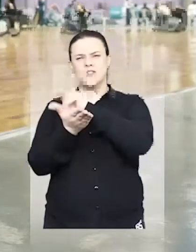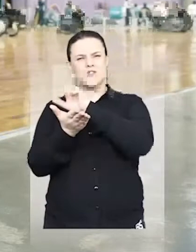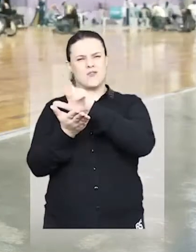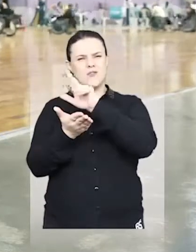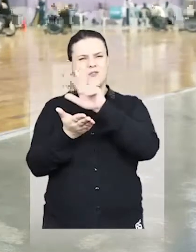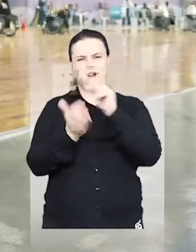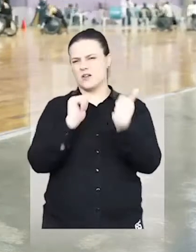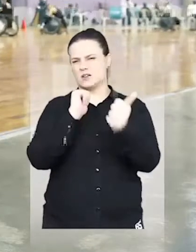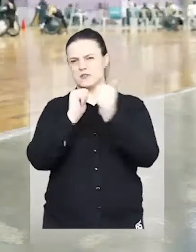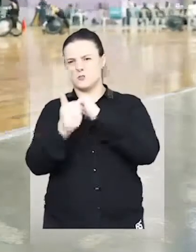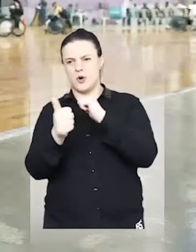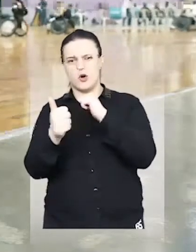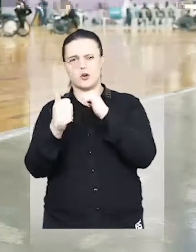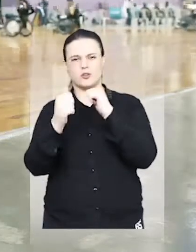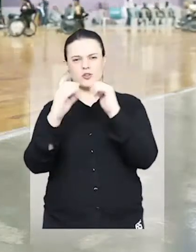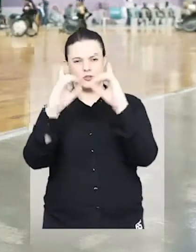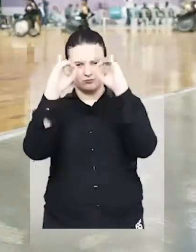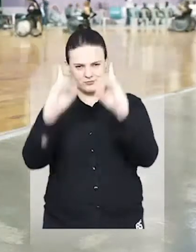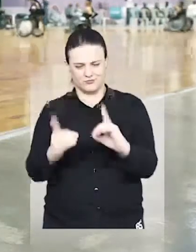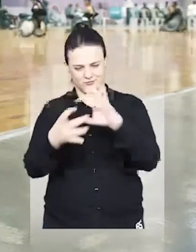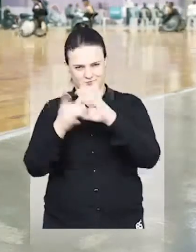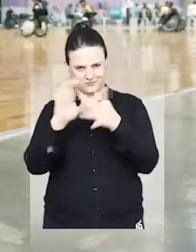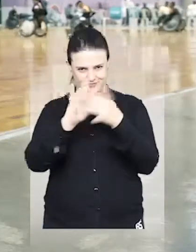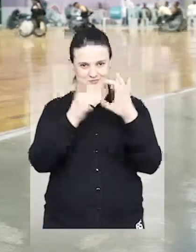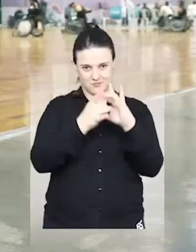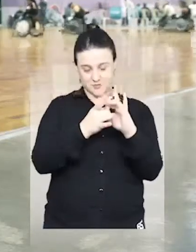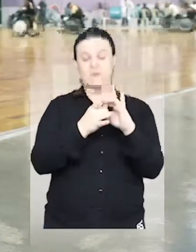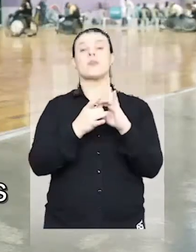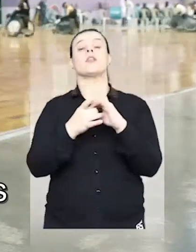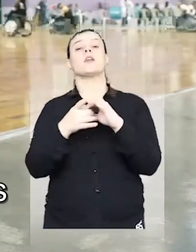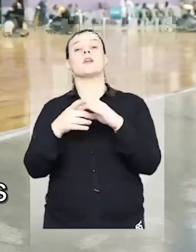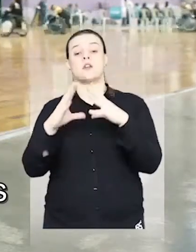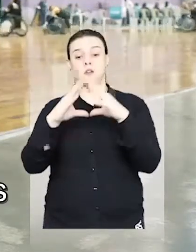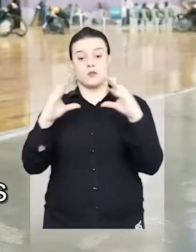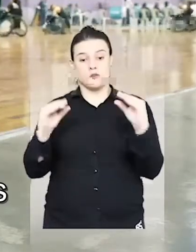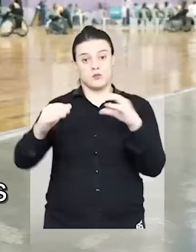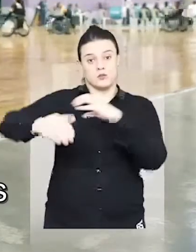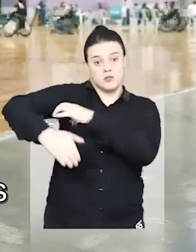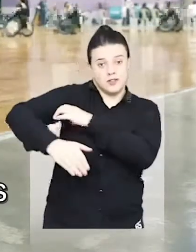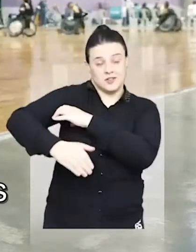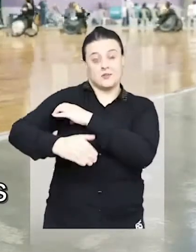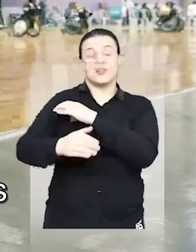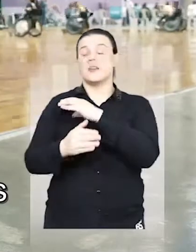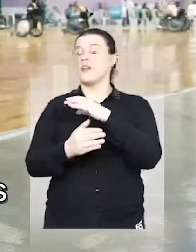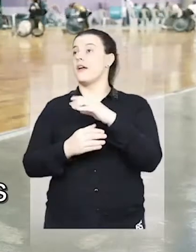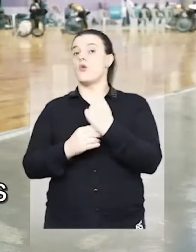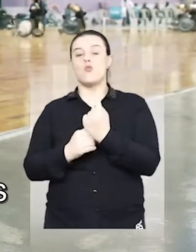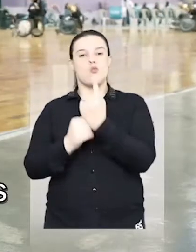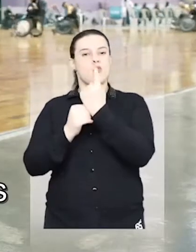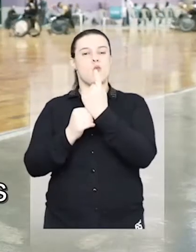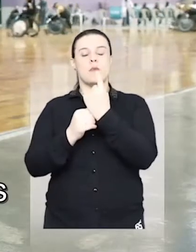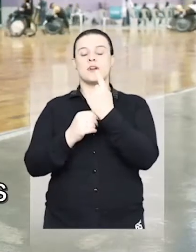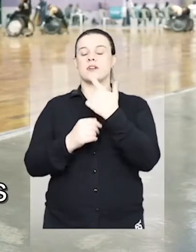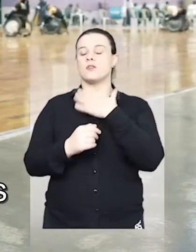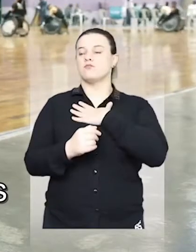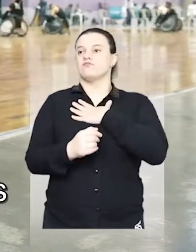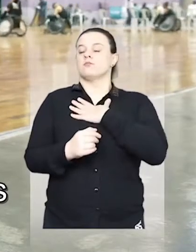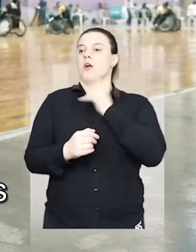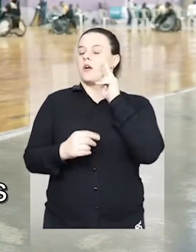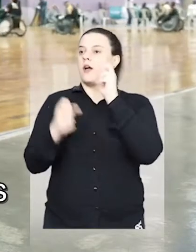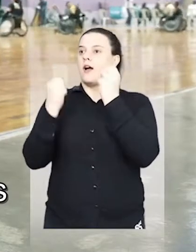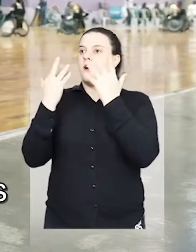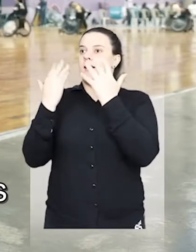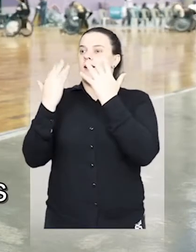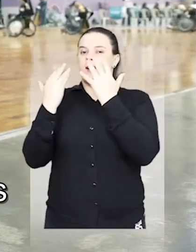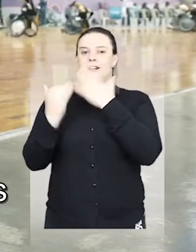várias modalidades paralímpicas, né? E o rugby foi uma das modalidades que me encheu